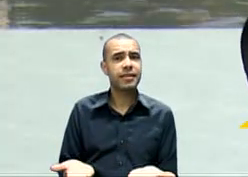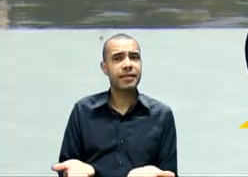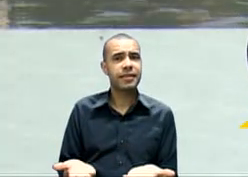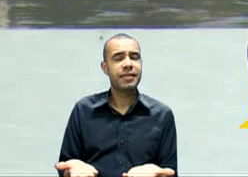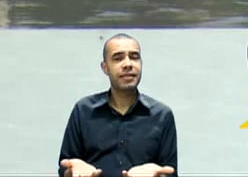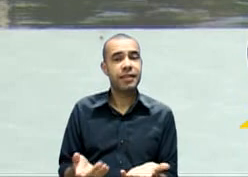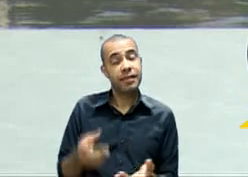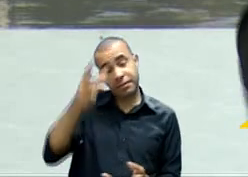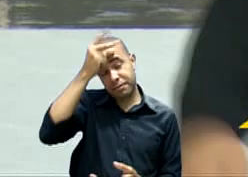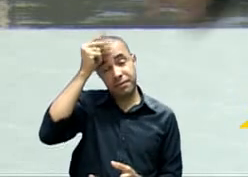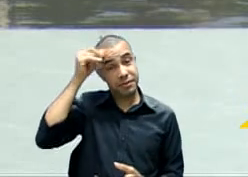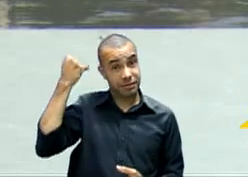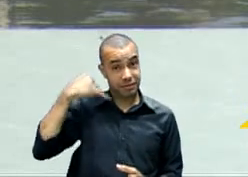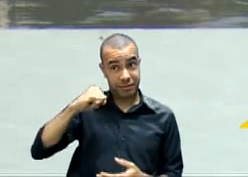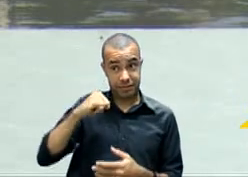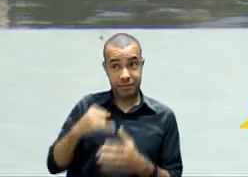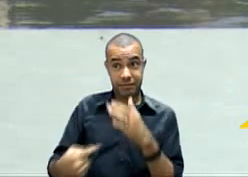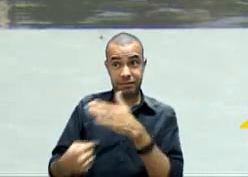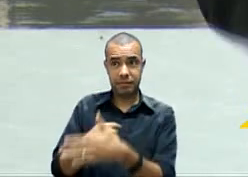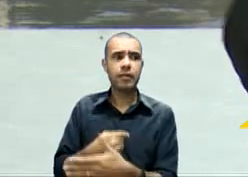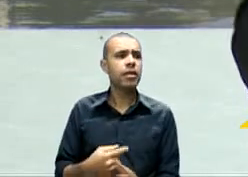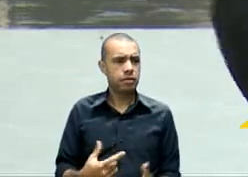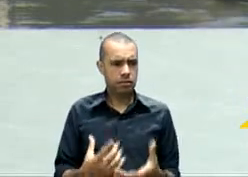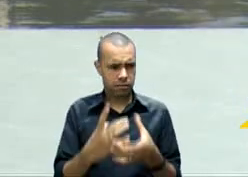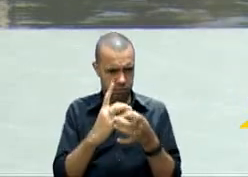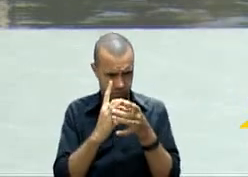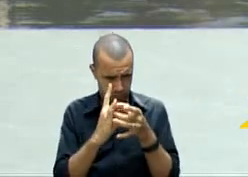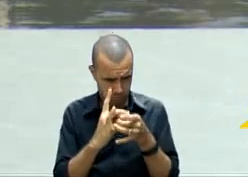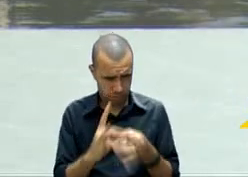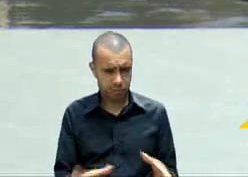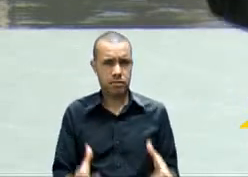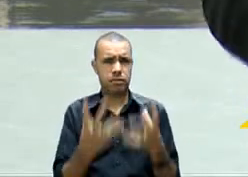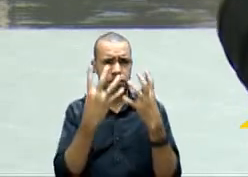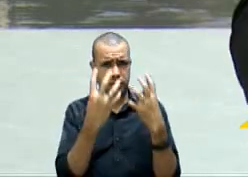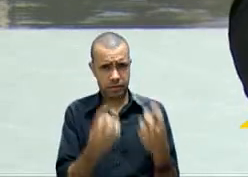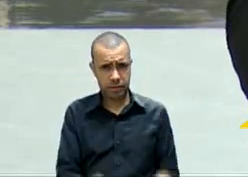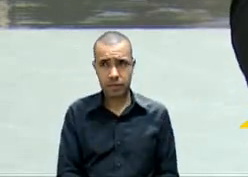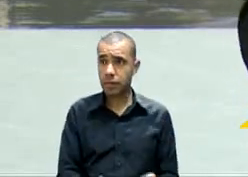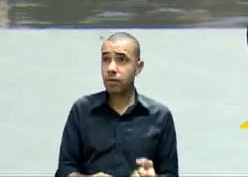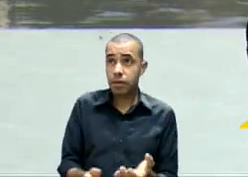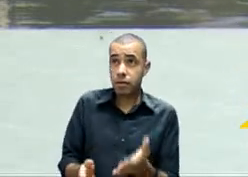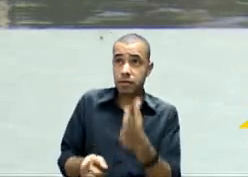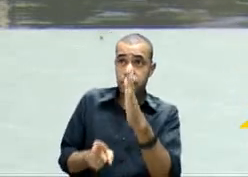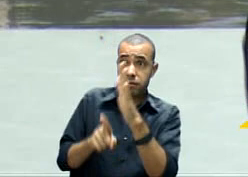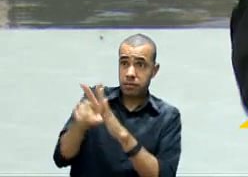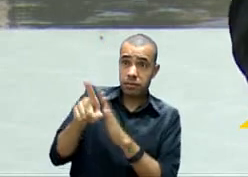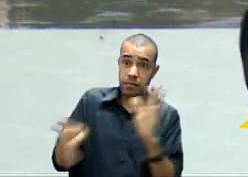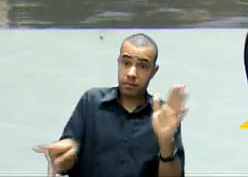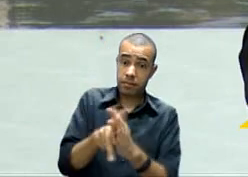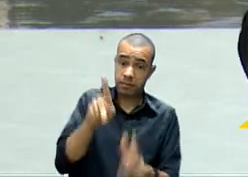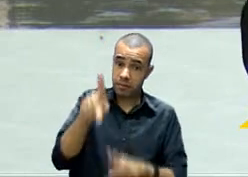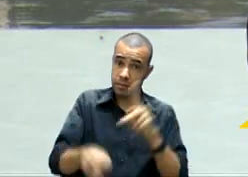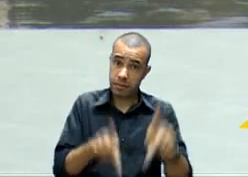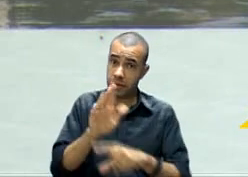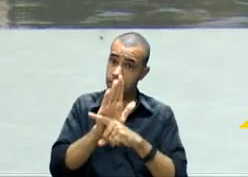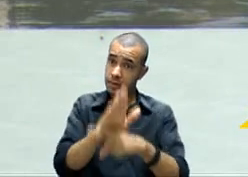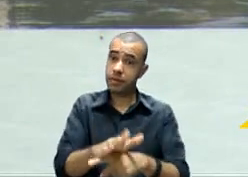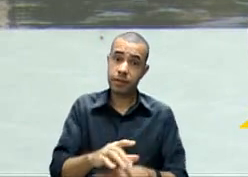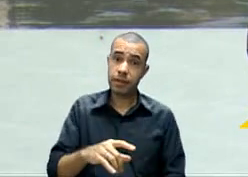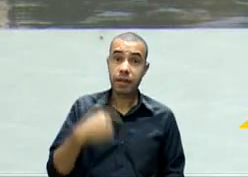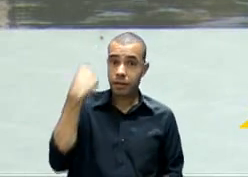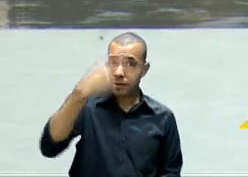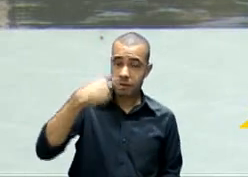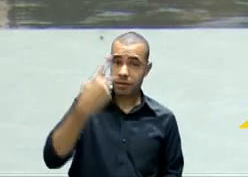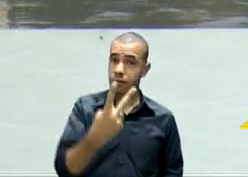atende nosso requerimento, junto aqui com todos os vereadores, e pedido é para o povo. Vai ficar 24 horas lá. Foi a palavra da prefeita Jaqueline.